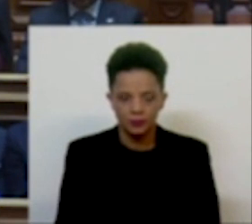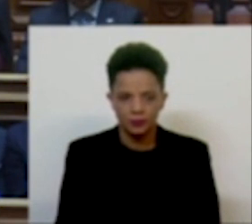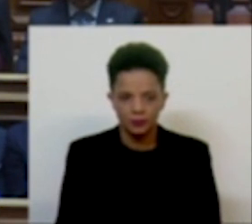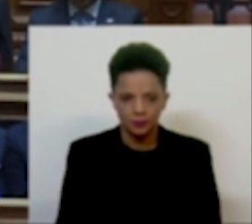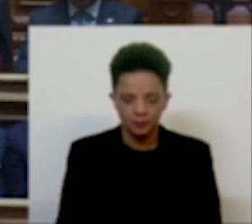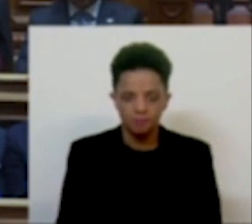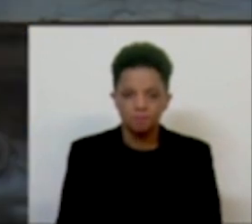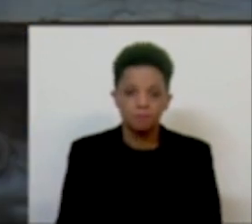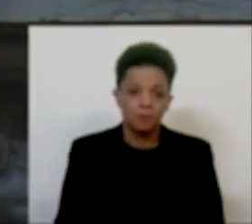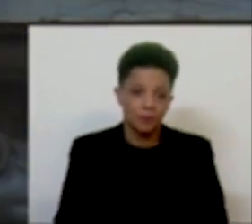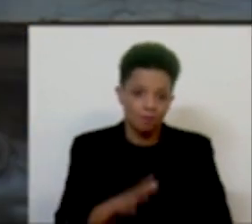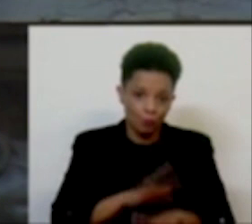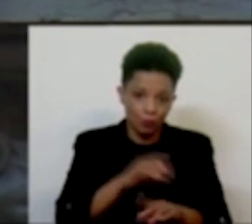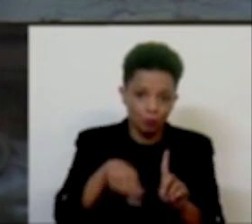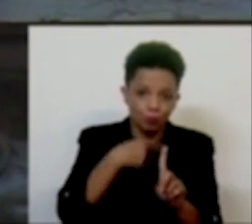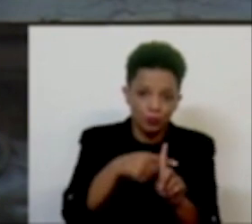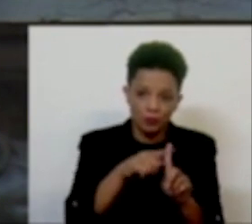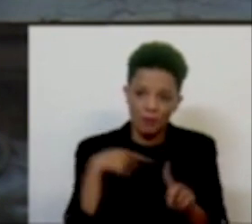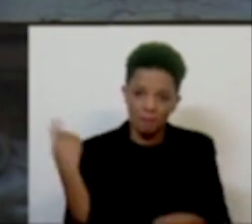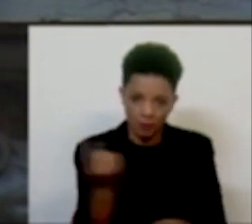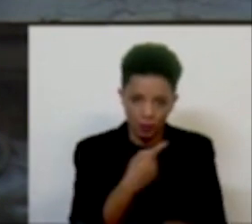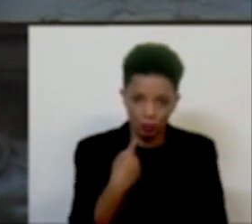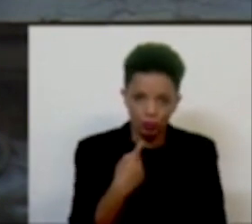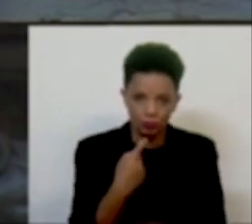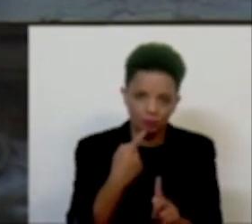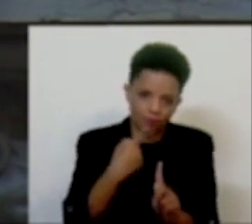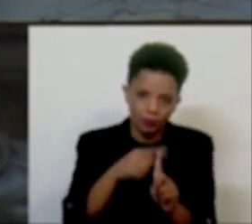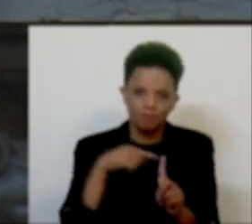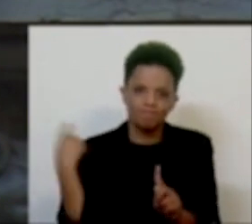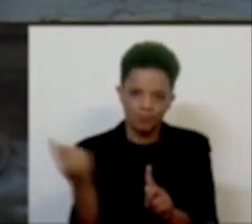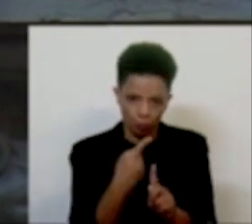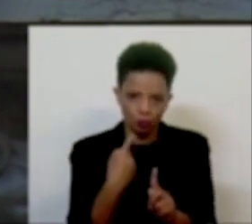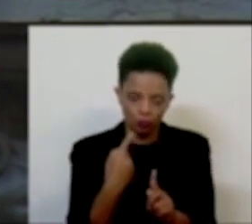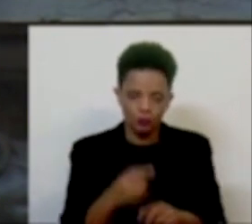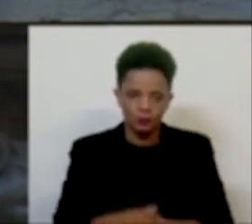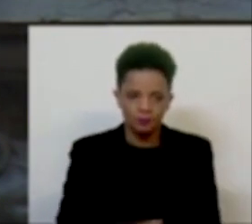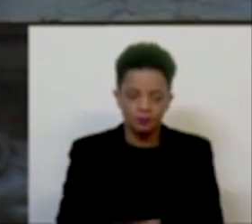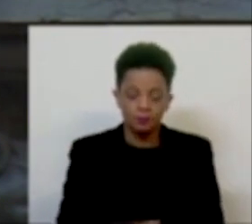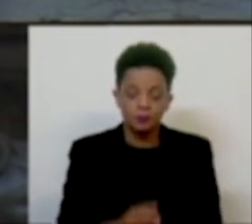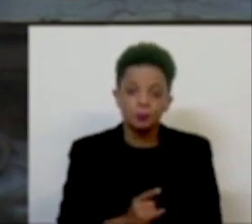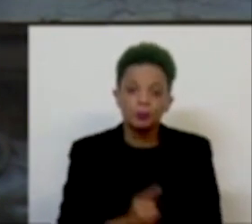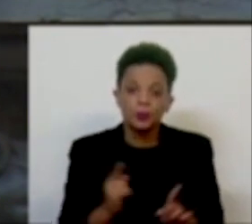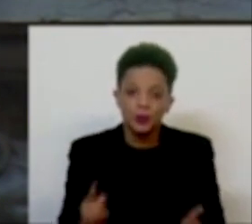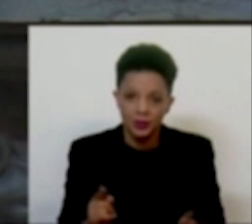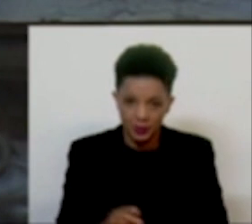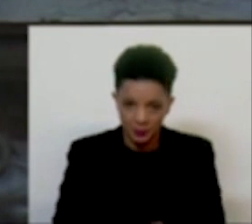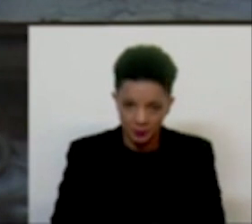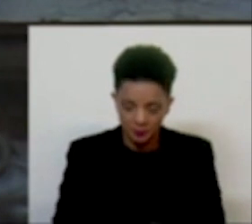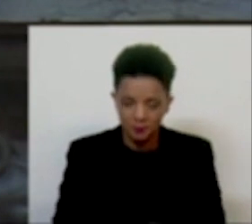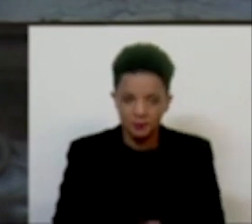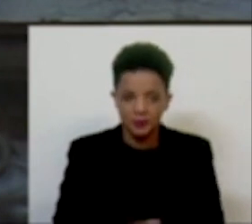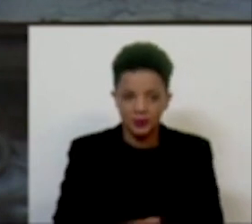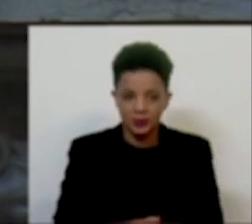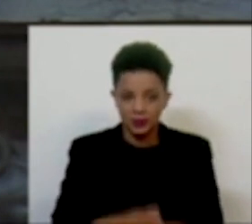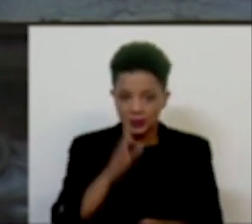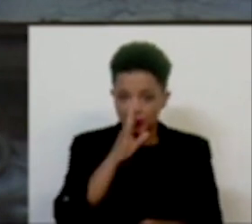Para benefício de todos. Para benefício de todos. Porque se todos